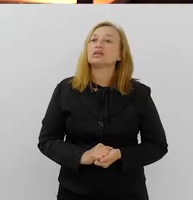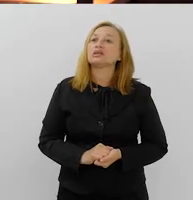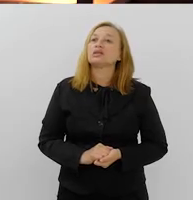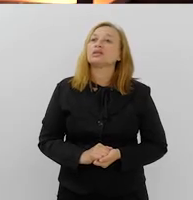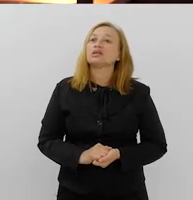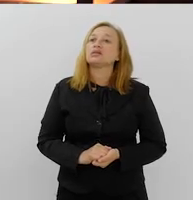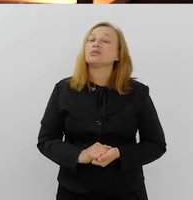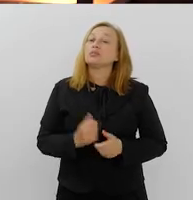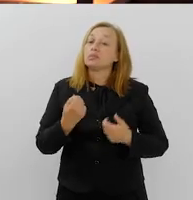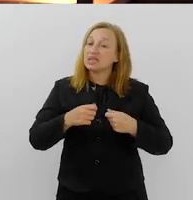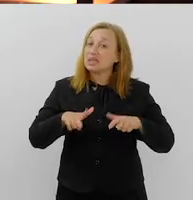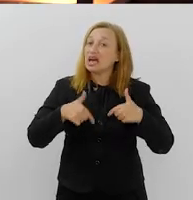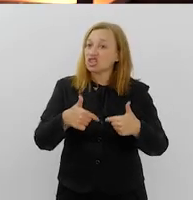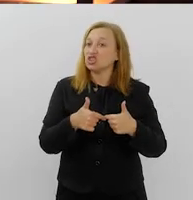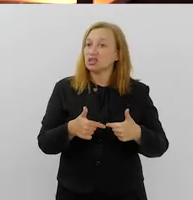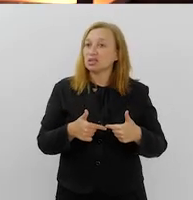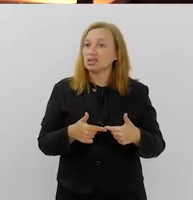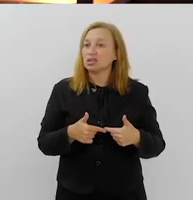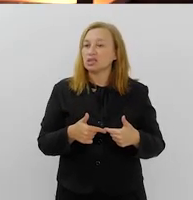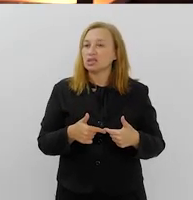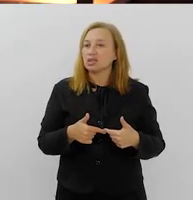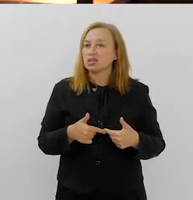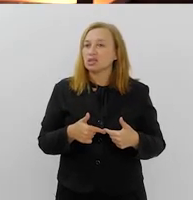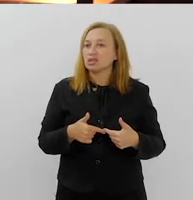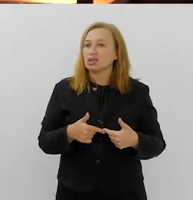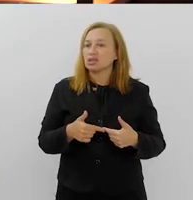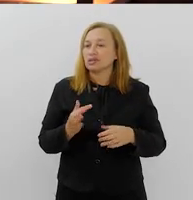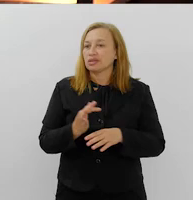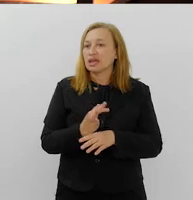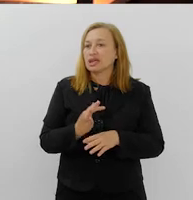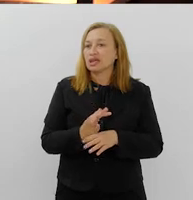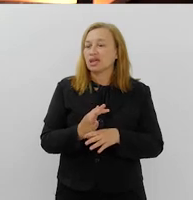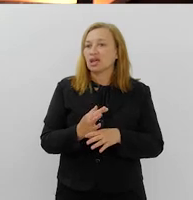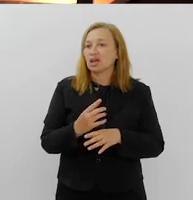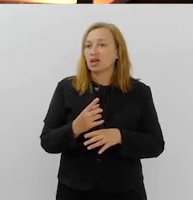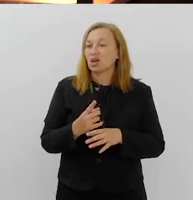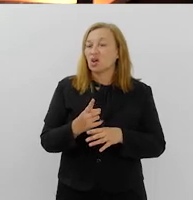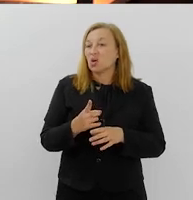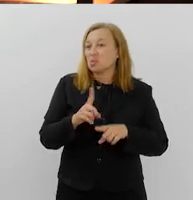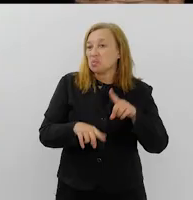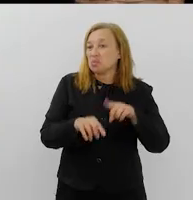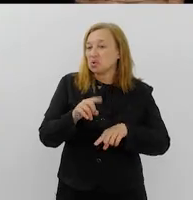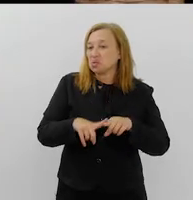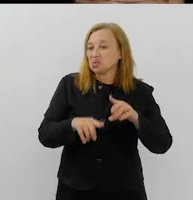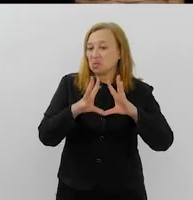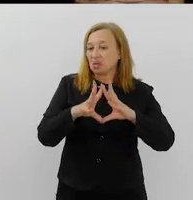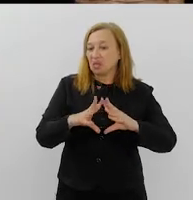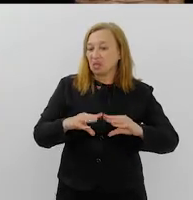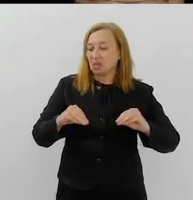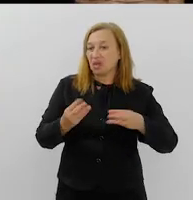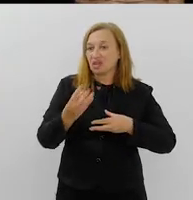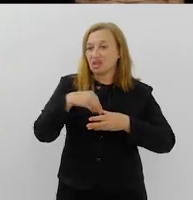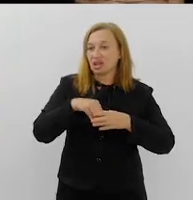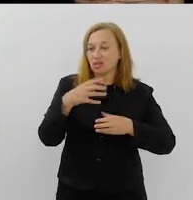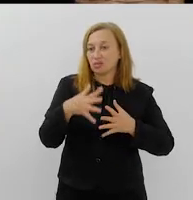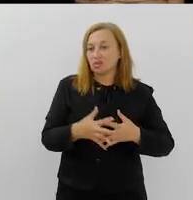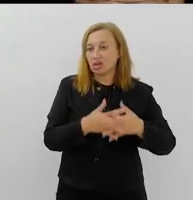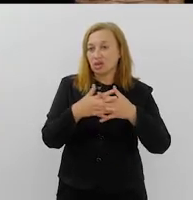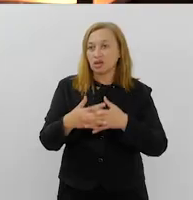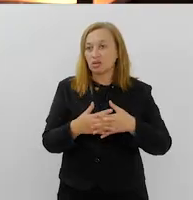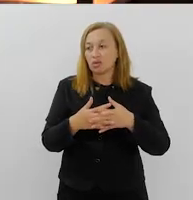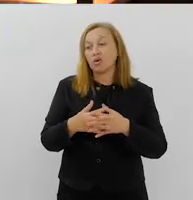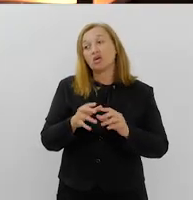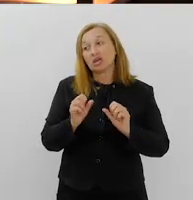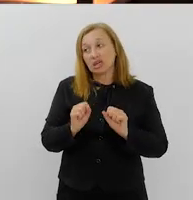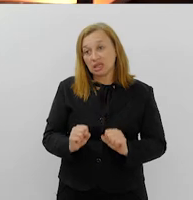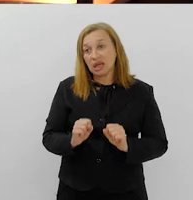tem que tomar uma ação. Por quê? Não adianta deixar o material apodrecer dentro do caminhão. Então, que